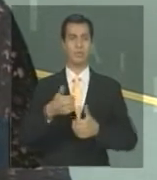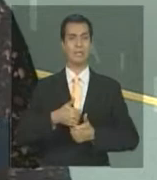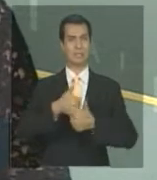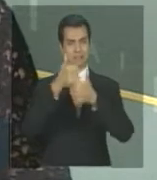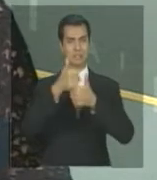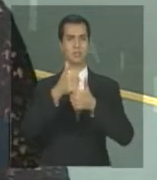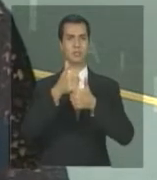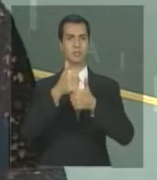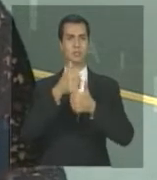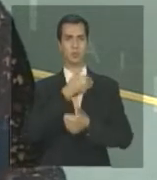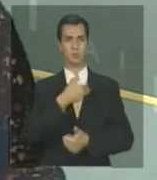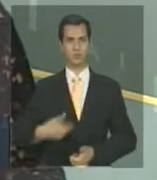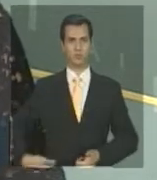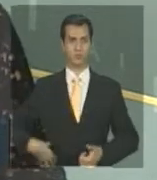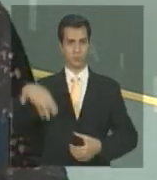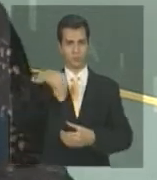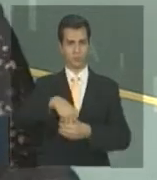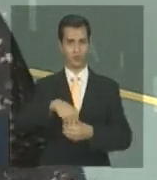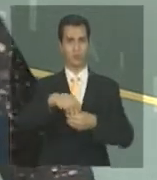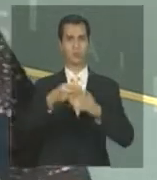no Senado, Romero Jucá.